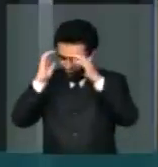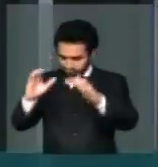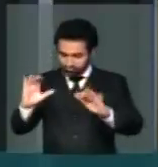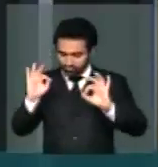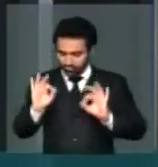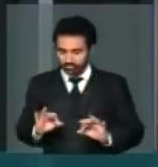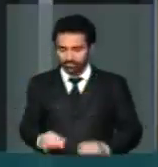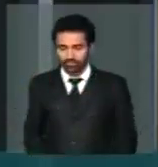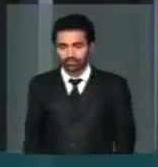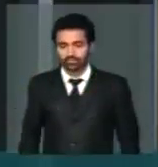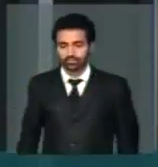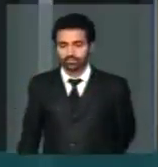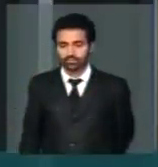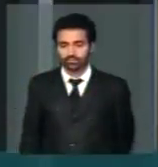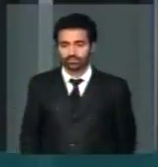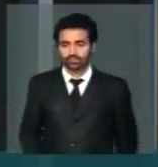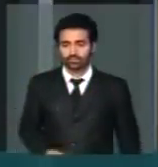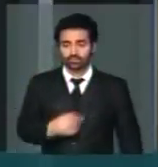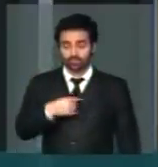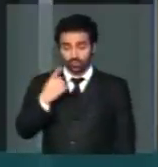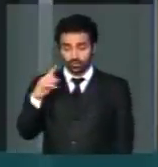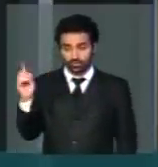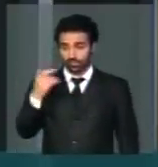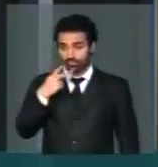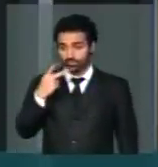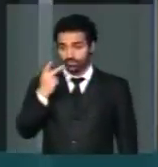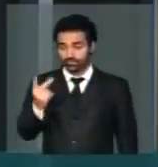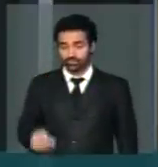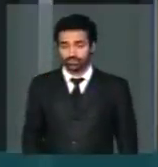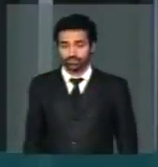contento. Para concluir, presidente,